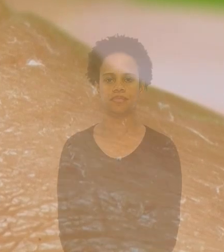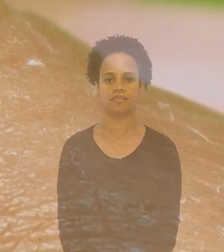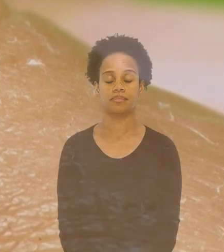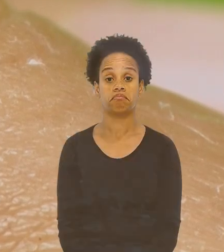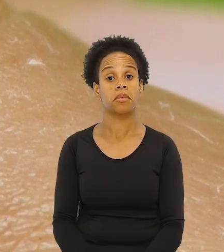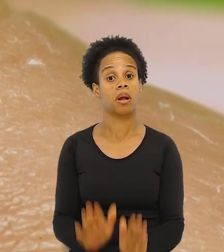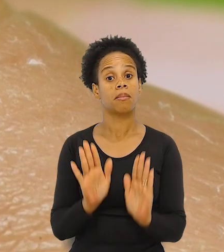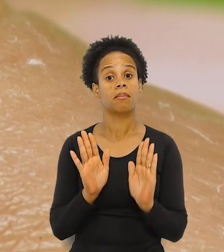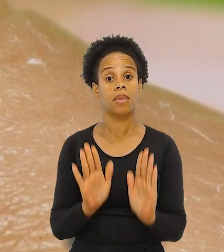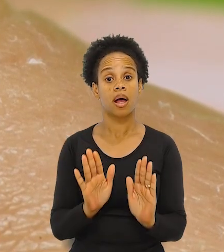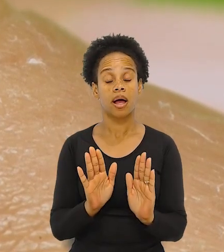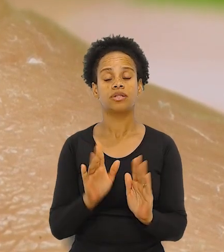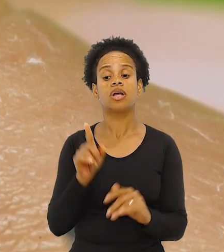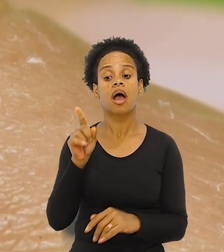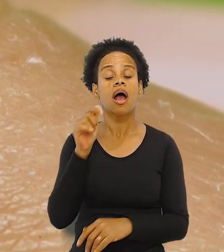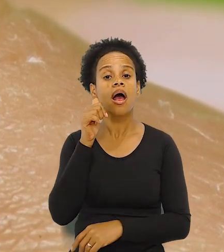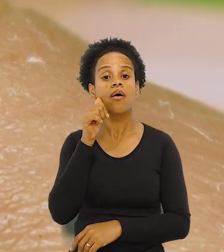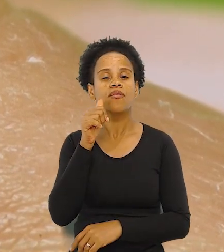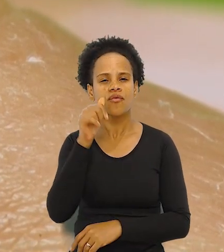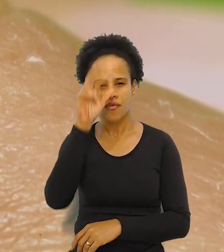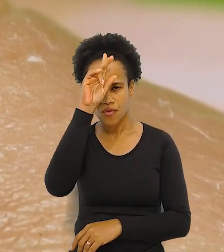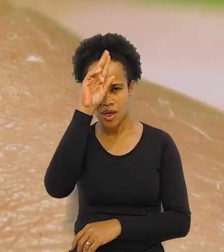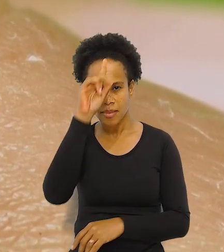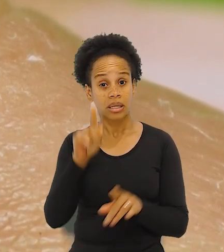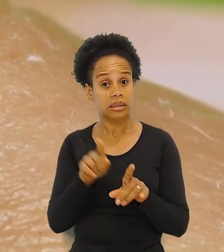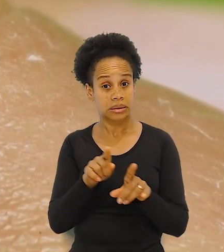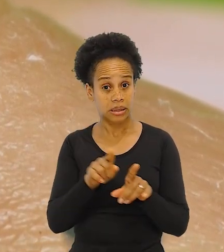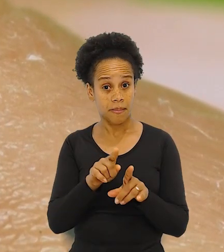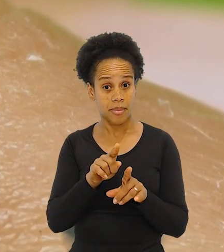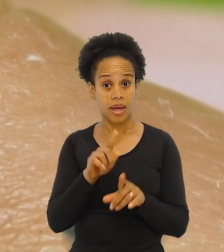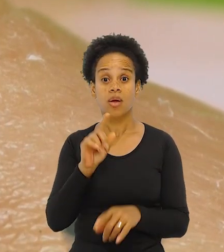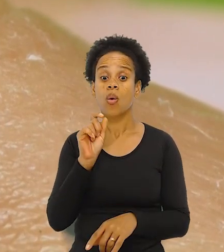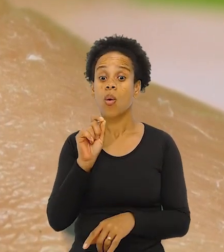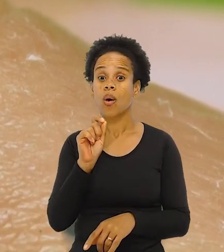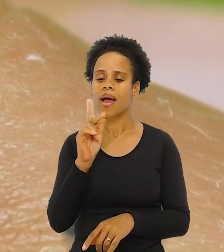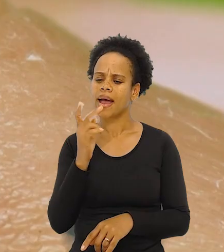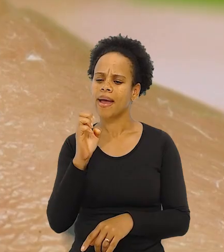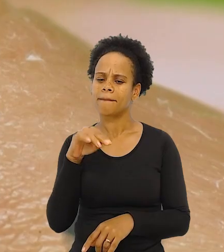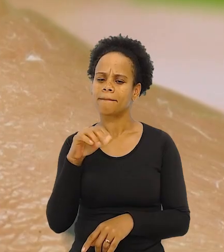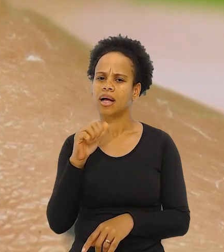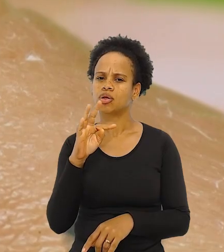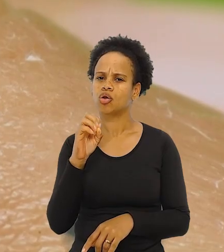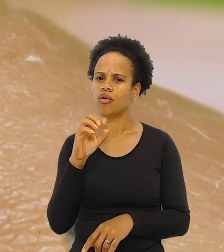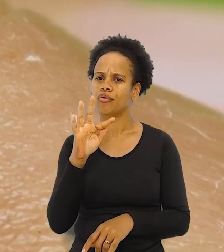No entanto, as fêmeas também são hematófagas, ou seja, se